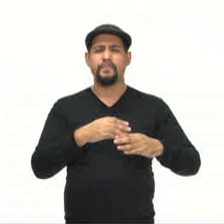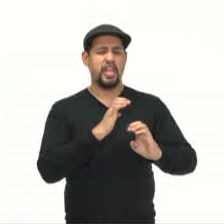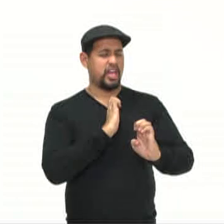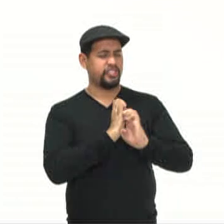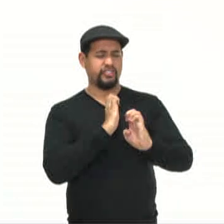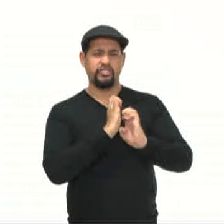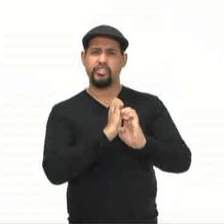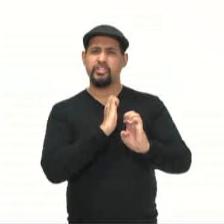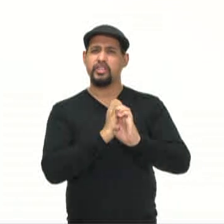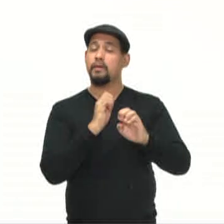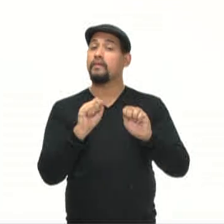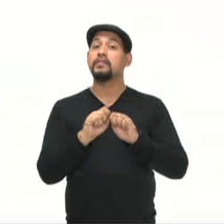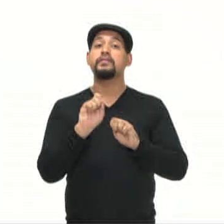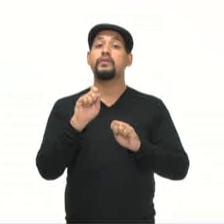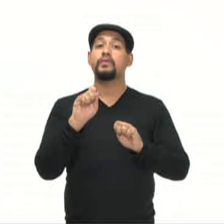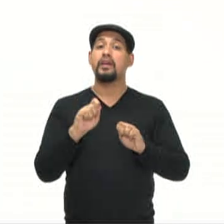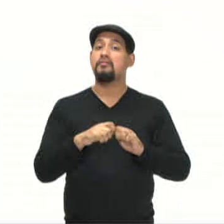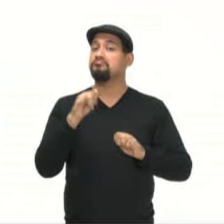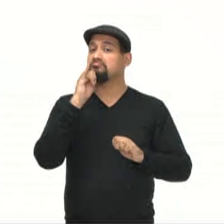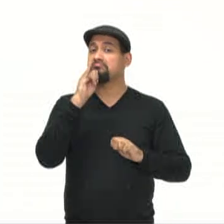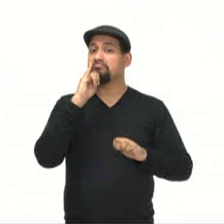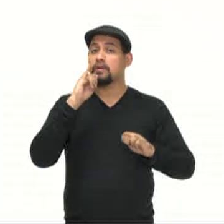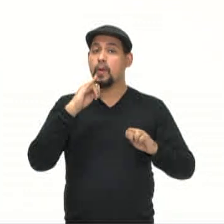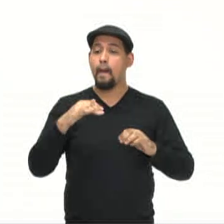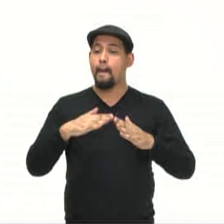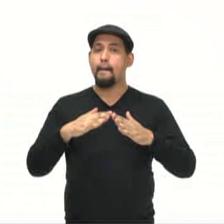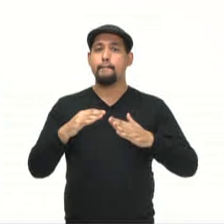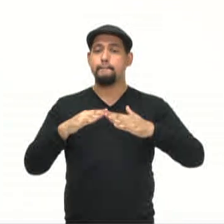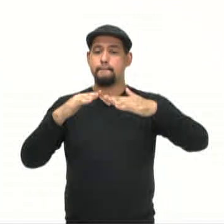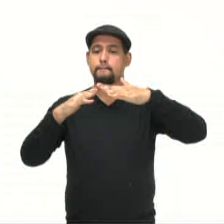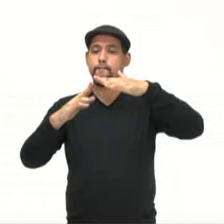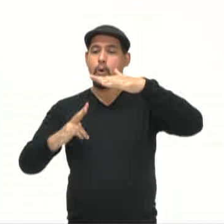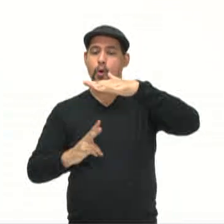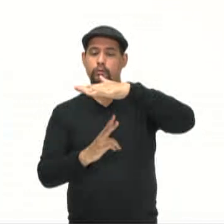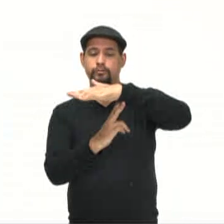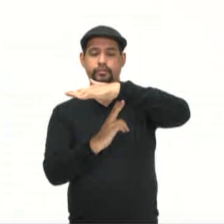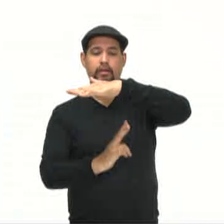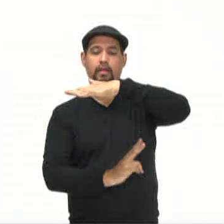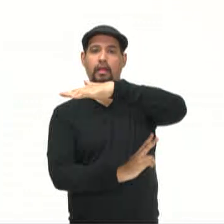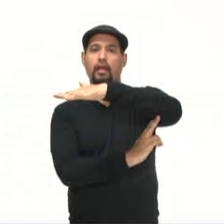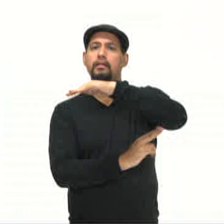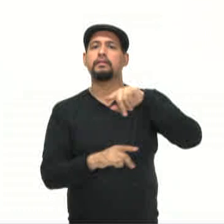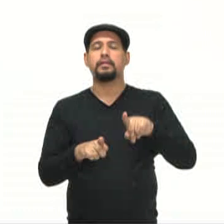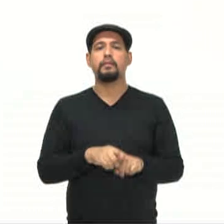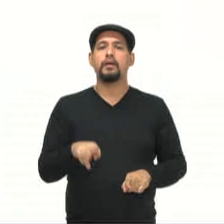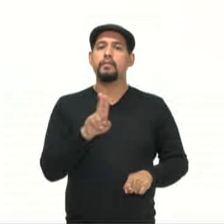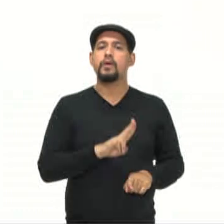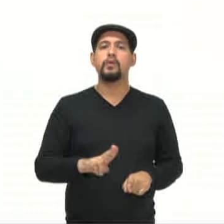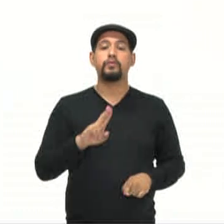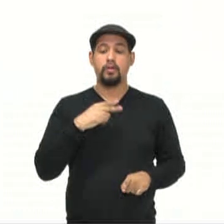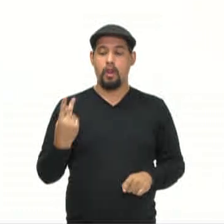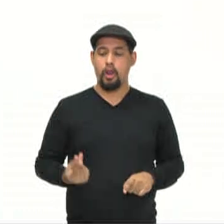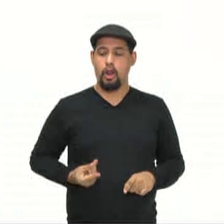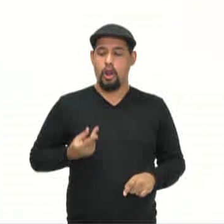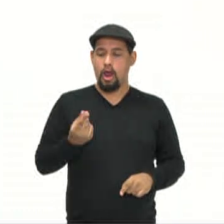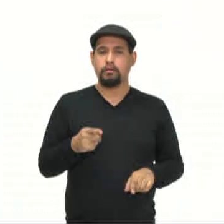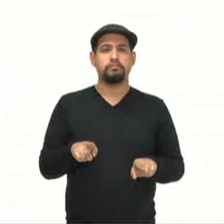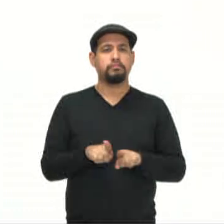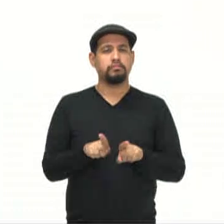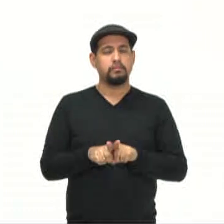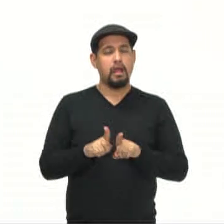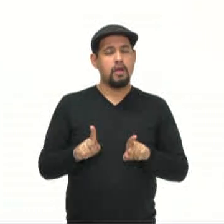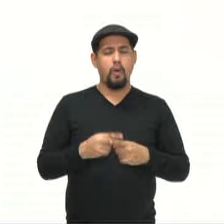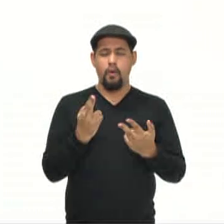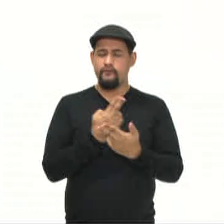para a construção de pontes, por exemplo, na administração para maximização de lucro, entre várias